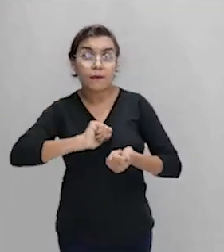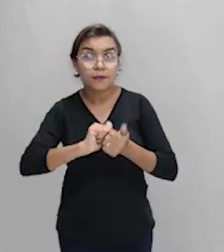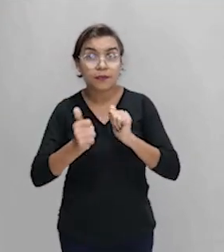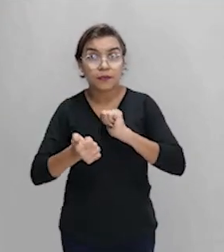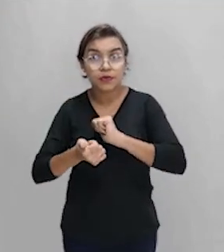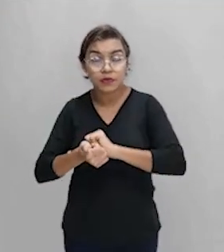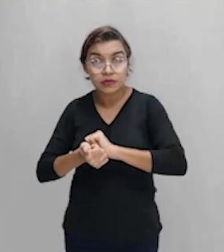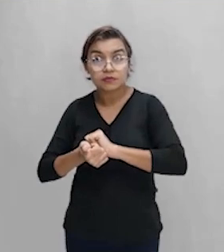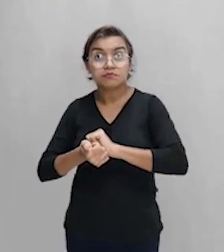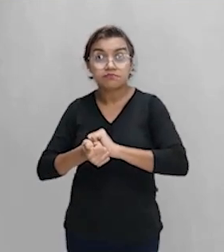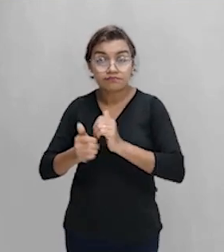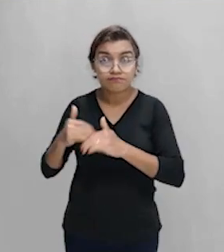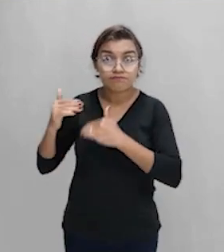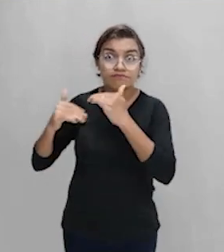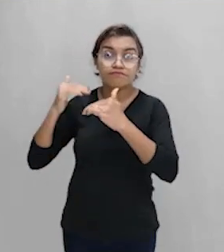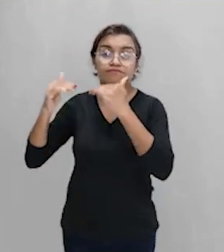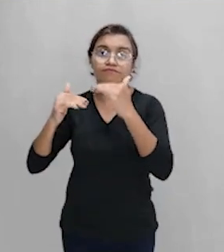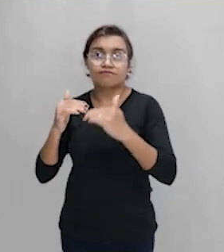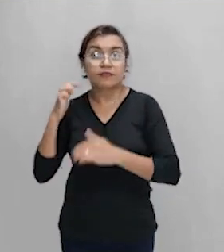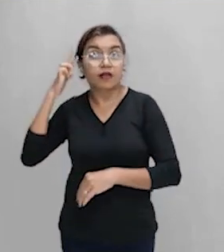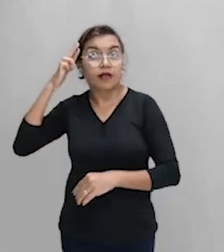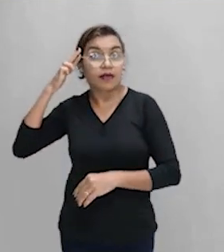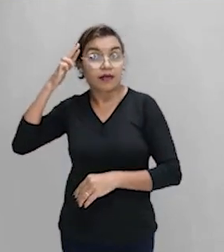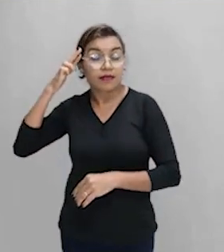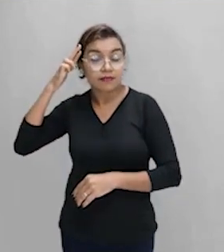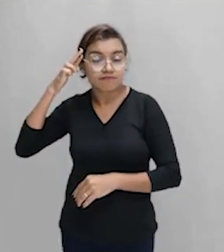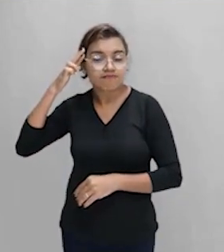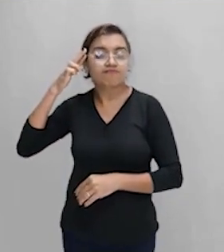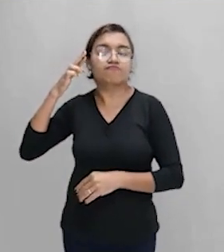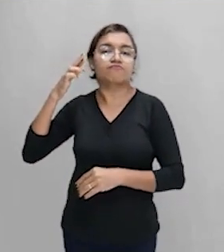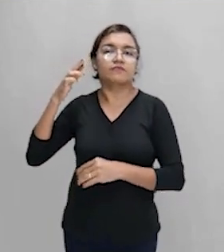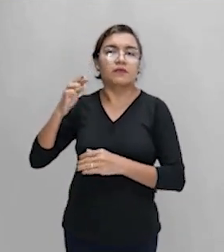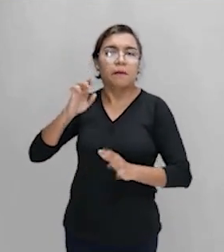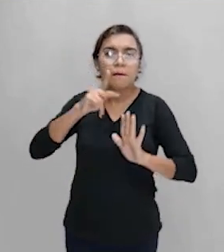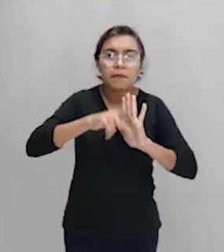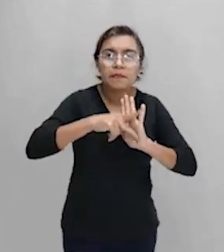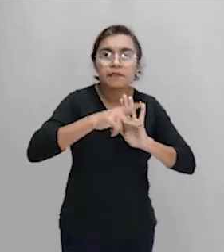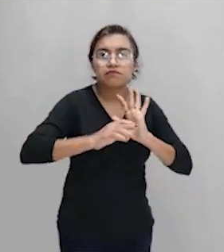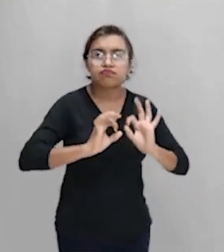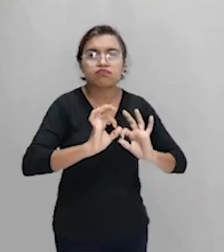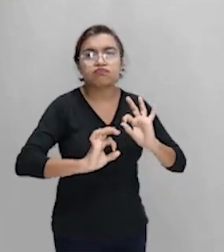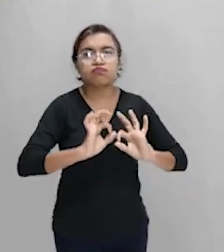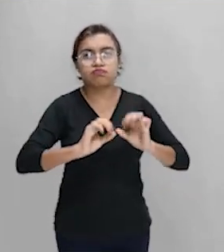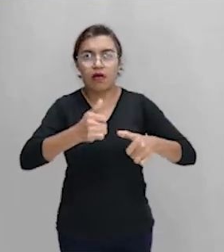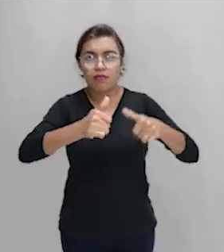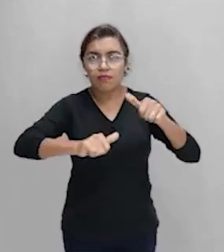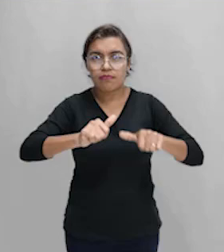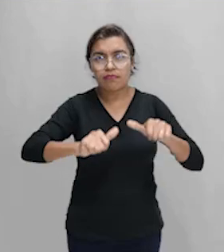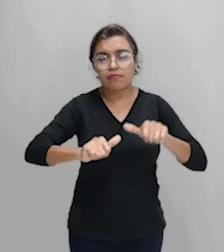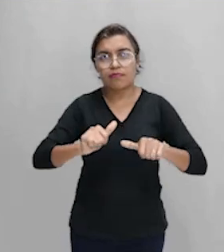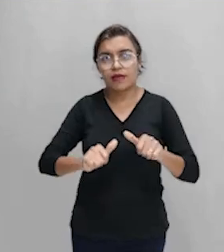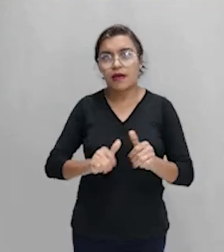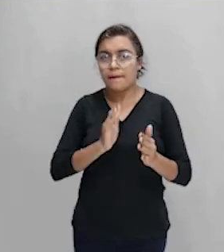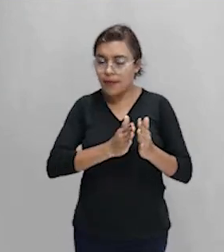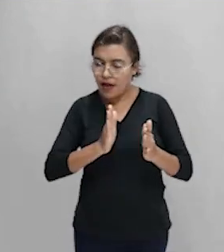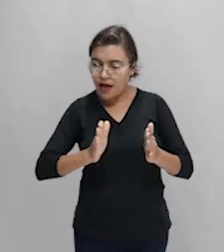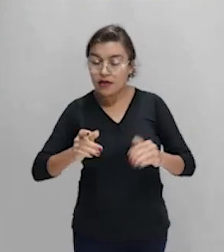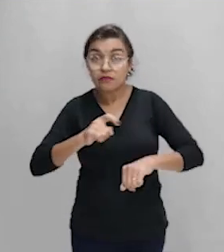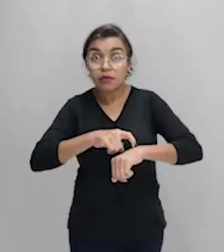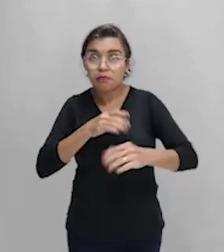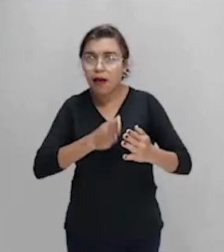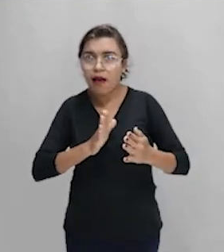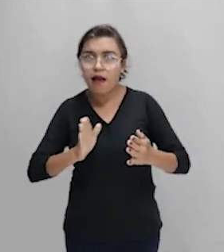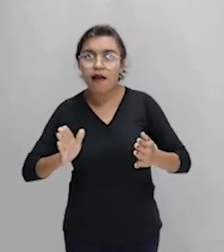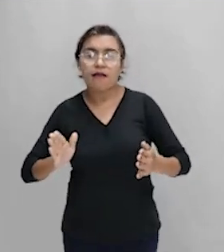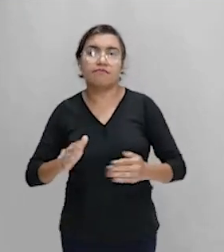adaptação que seja racional, que seja planejado, avaliado, que é periodizado por um